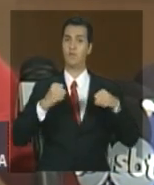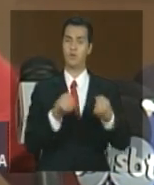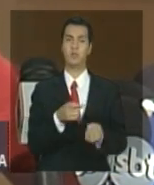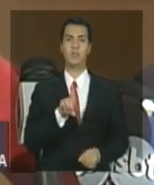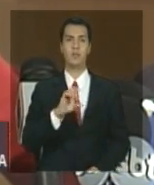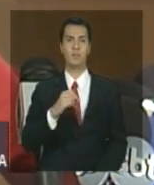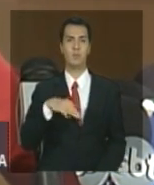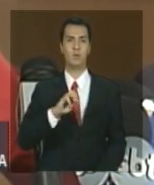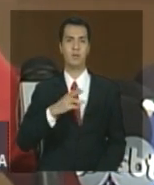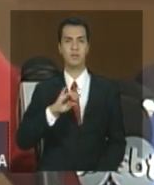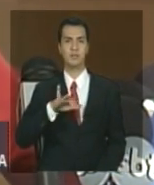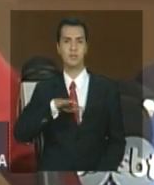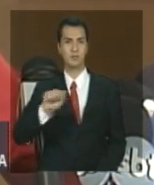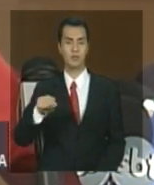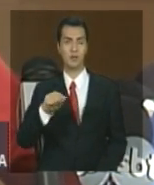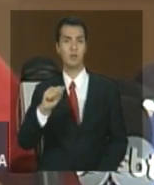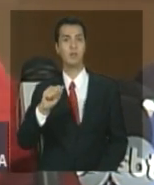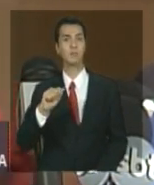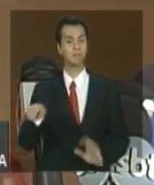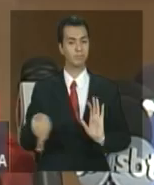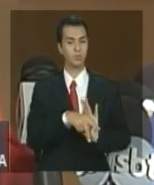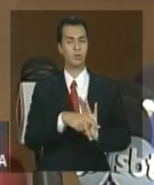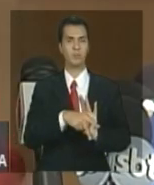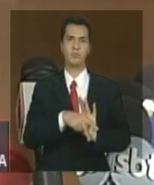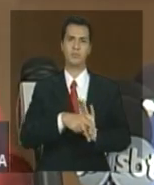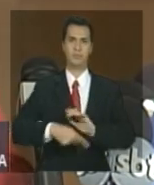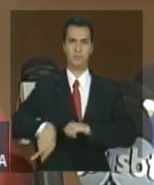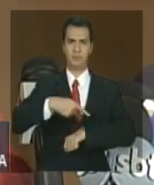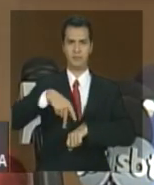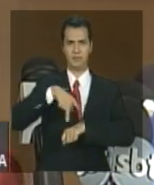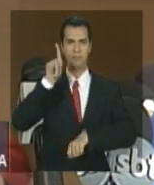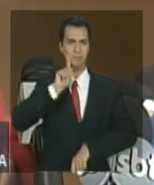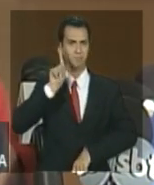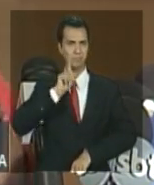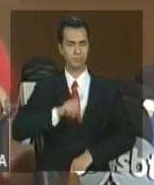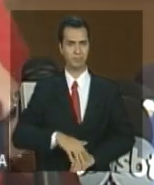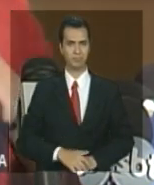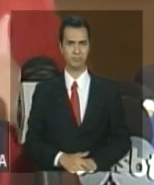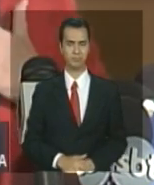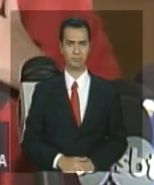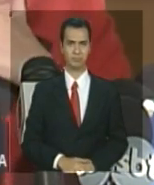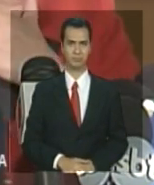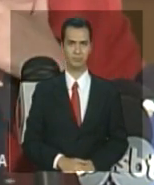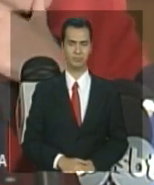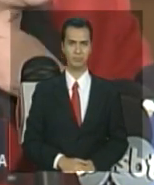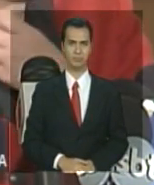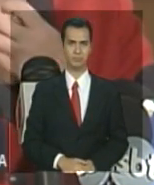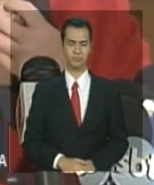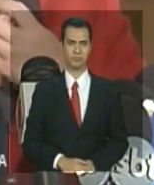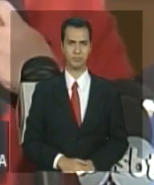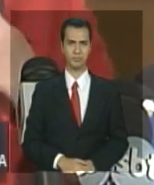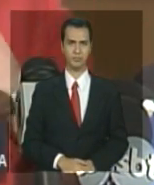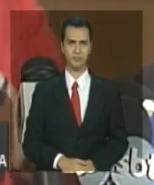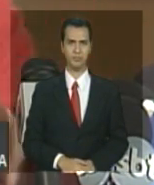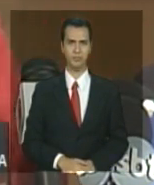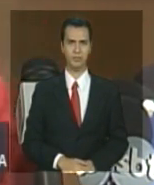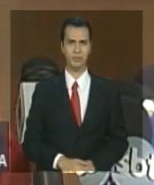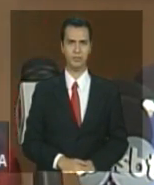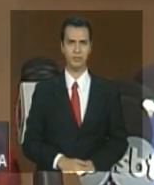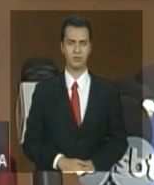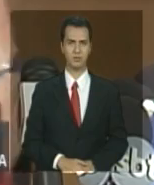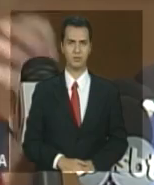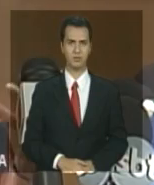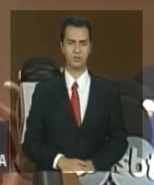democrática fundou a nação americana. Esses três fatores colocam